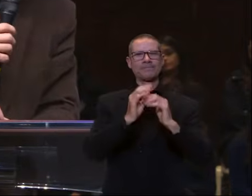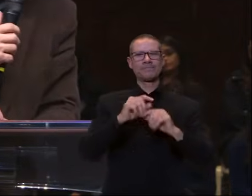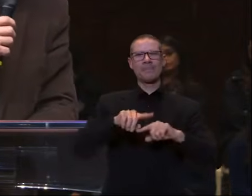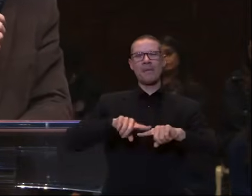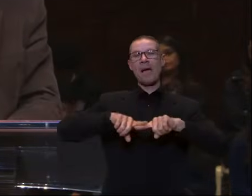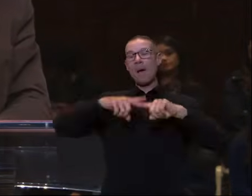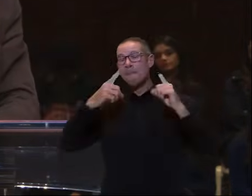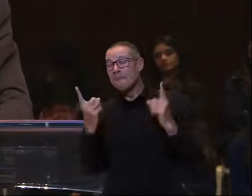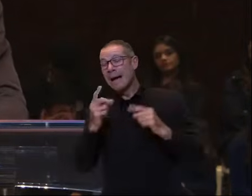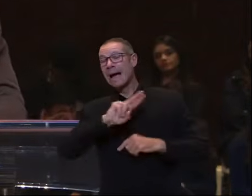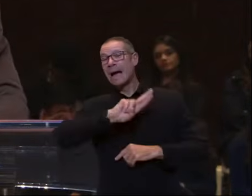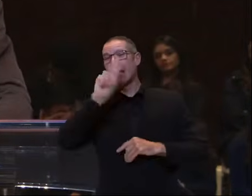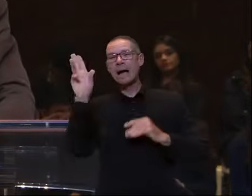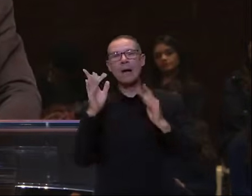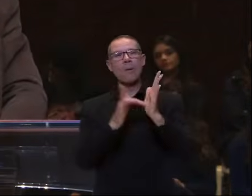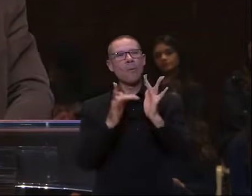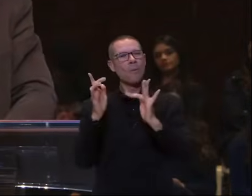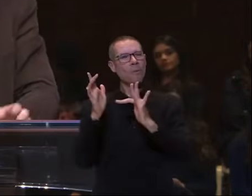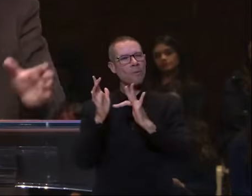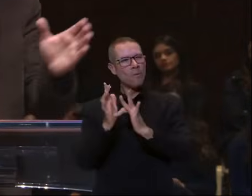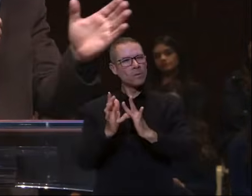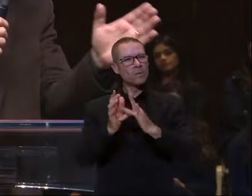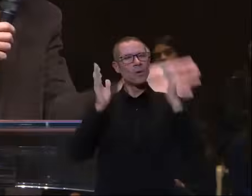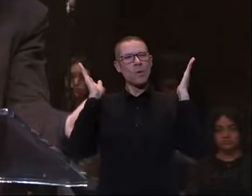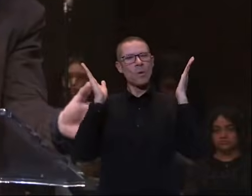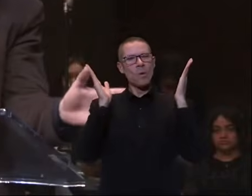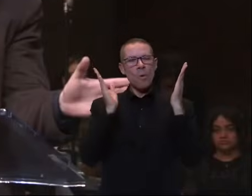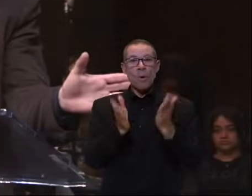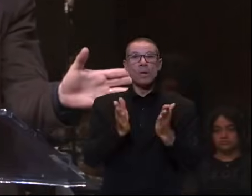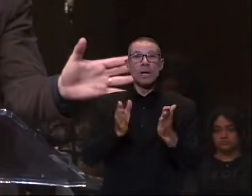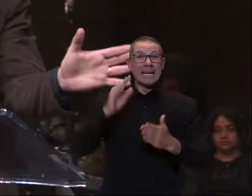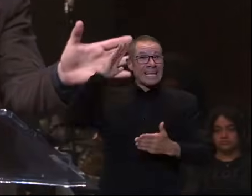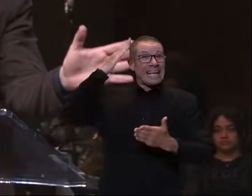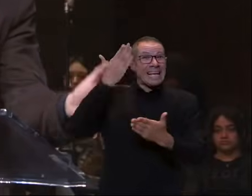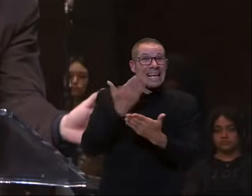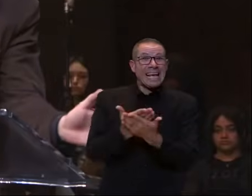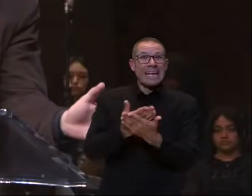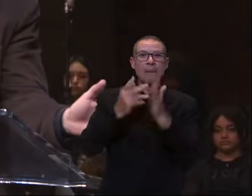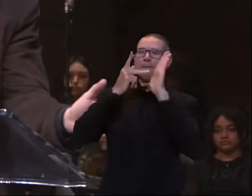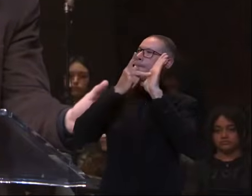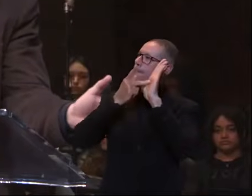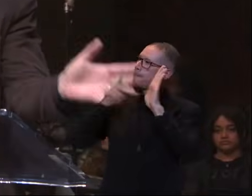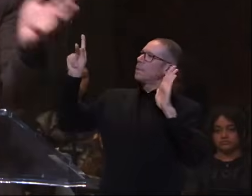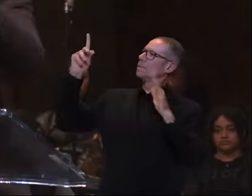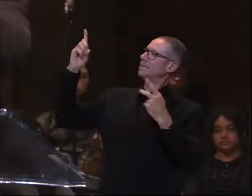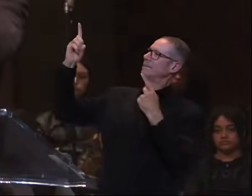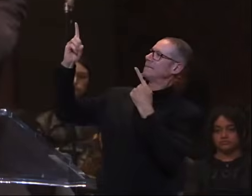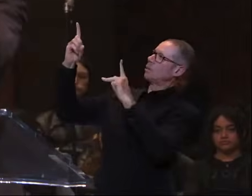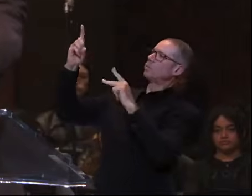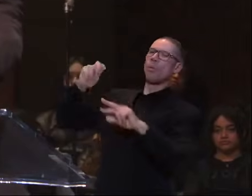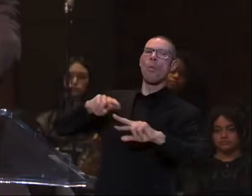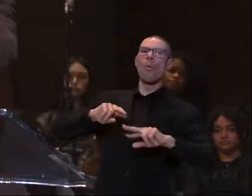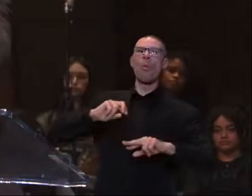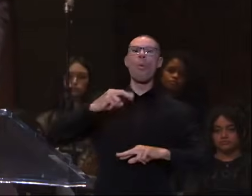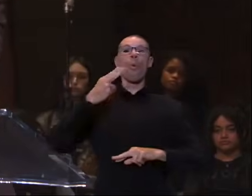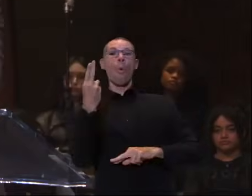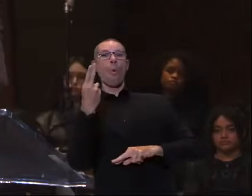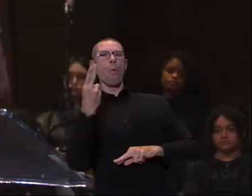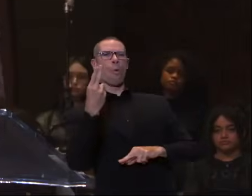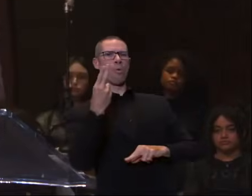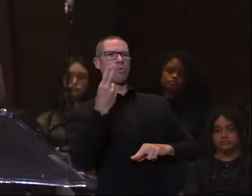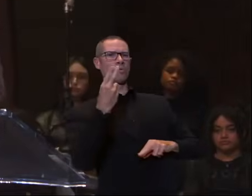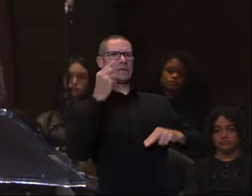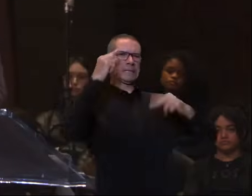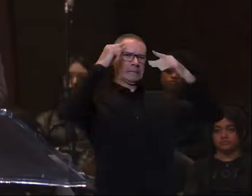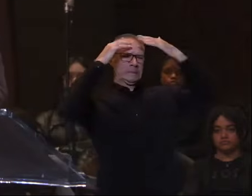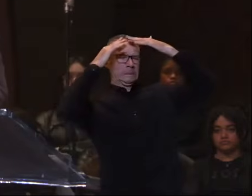Mas em nome de Jesus, ou a gente crê nas promessas de Deus, ou a gente fica confuso.